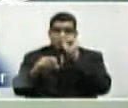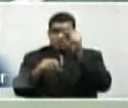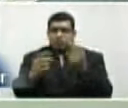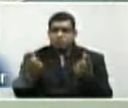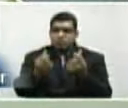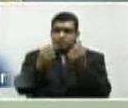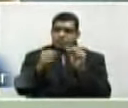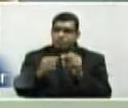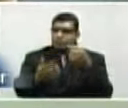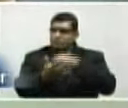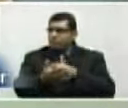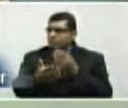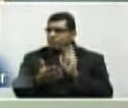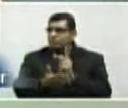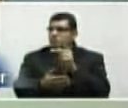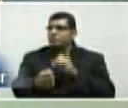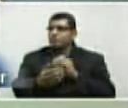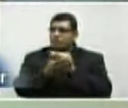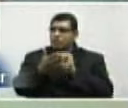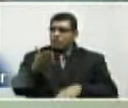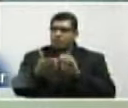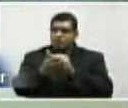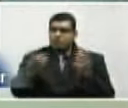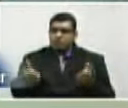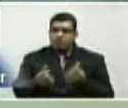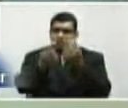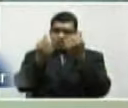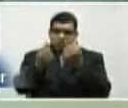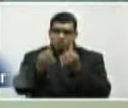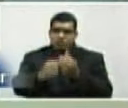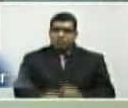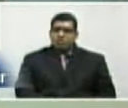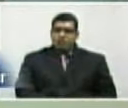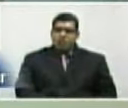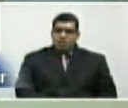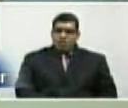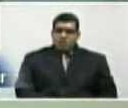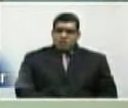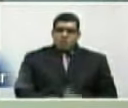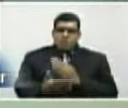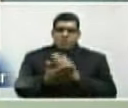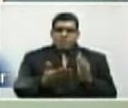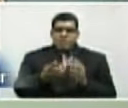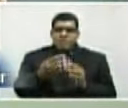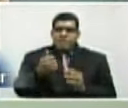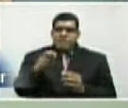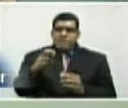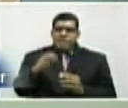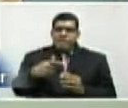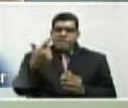desse fundo devem ser aplicados em atividades econômicas, no inciso 1 do parágrafo